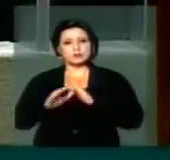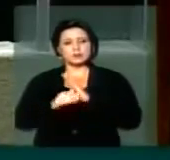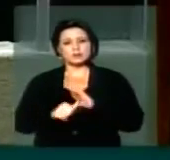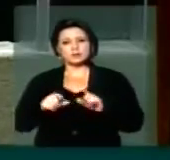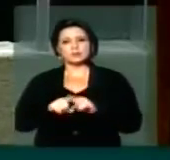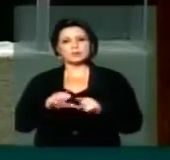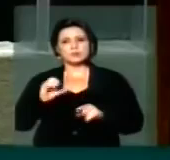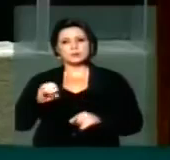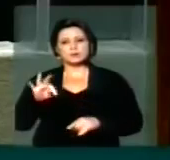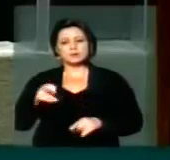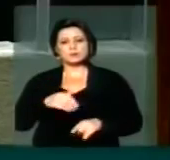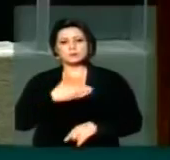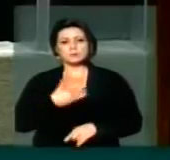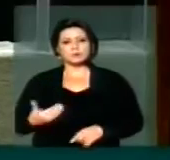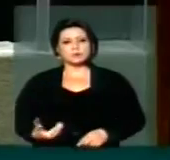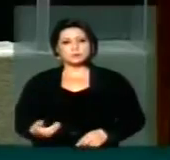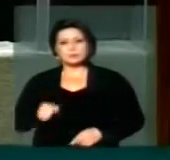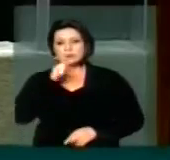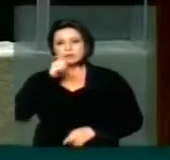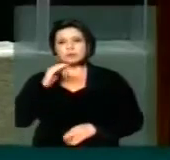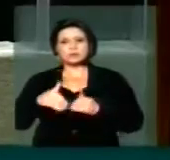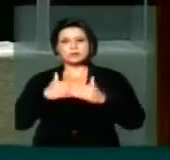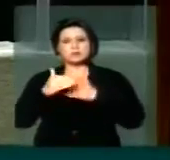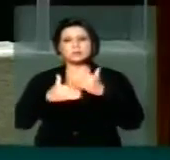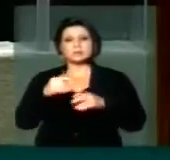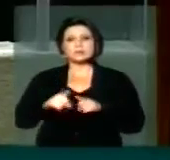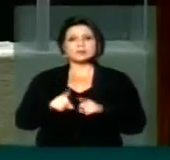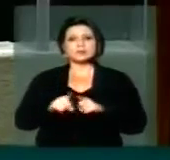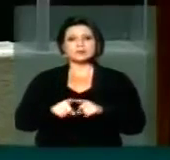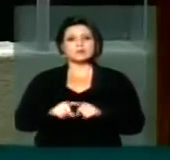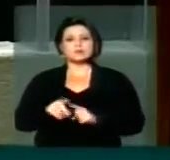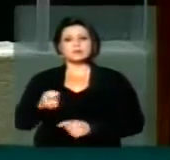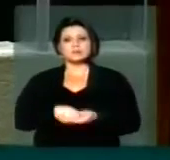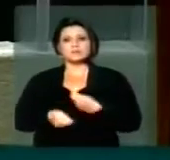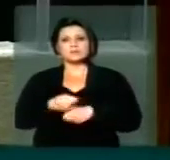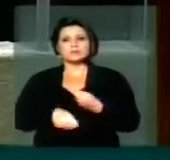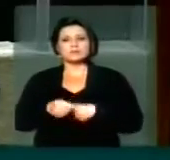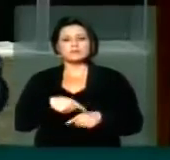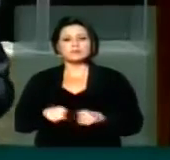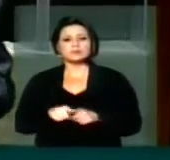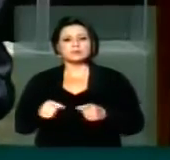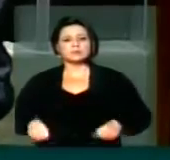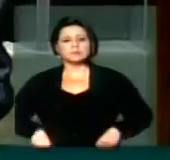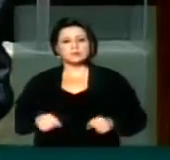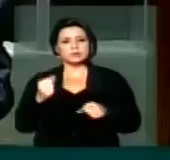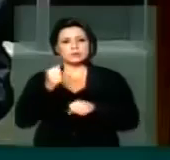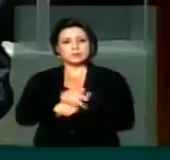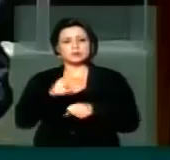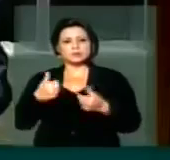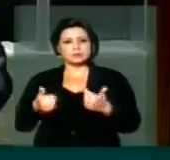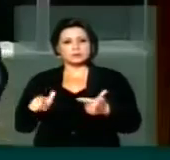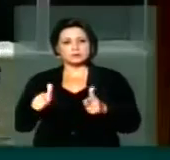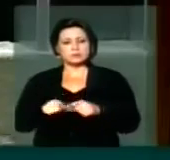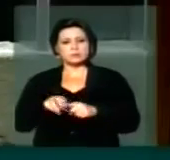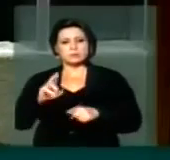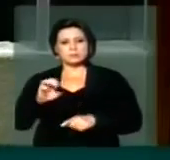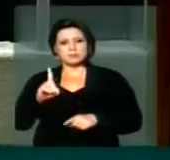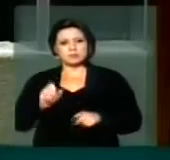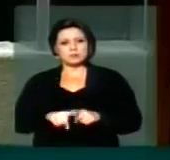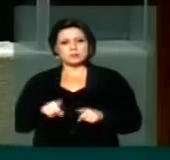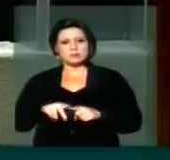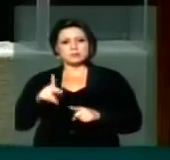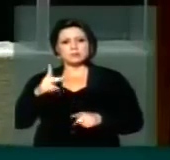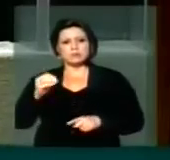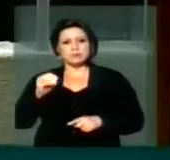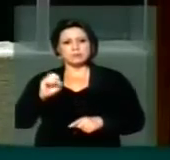de contas públicas e não rendeu, porque não houve reinvestimento para geração de emprego e distribuição de renda.